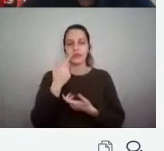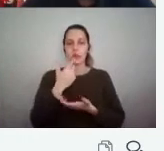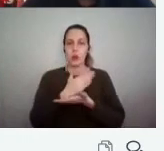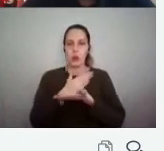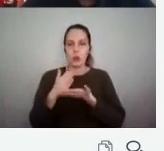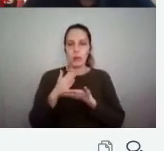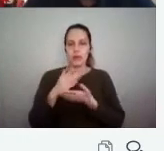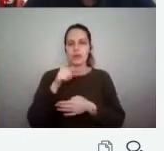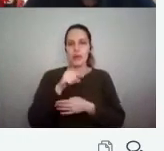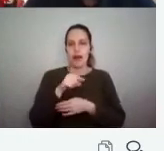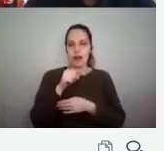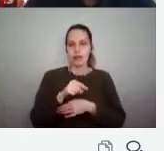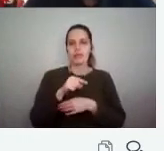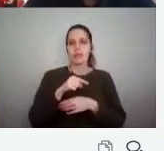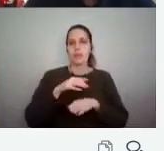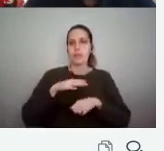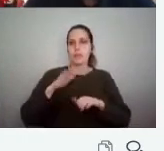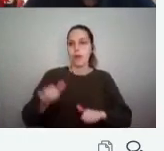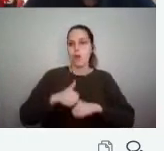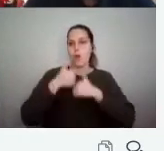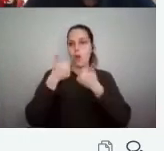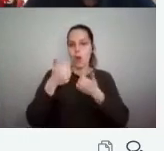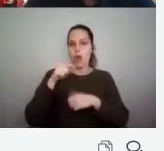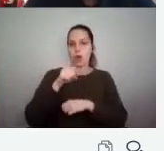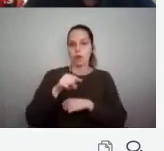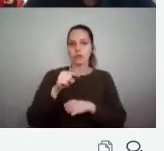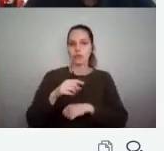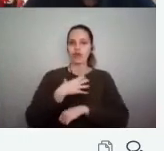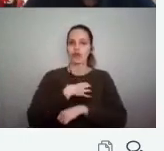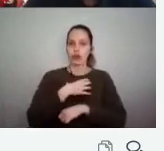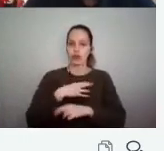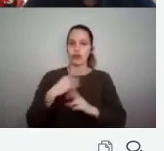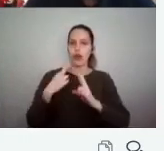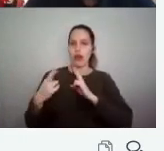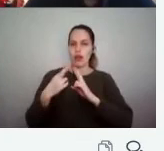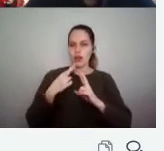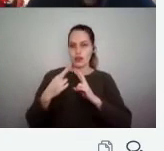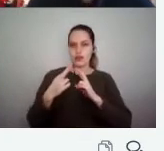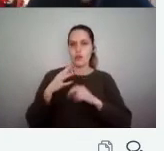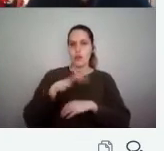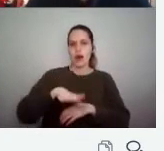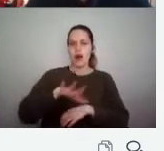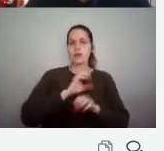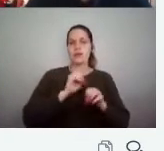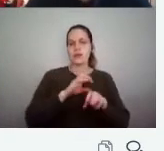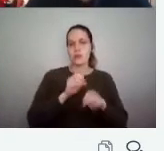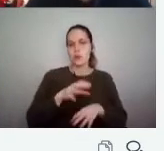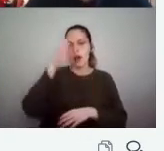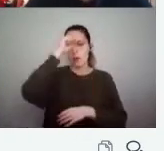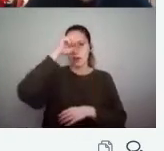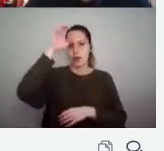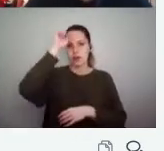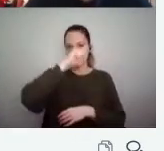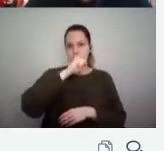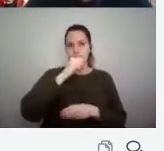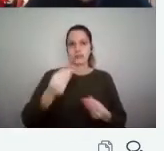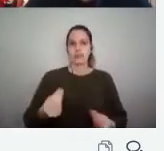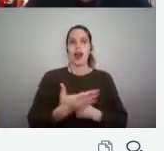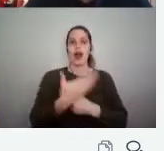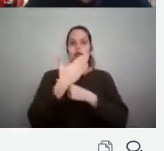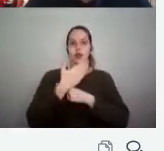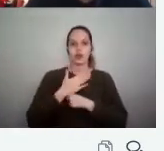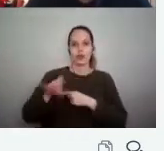camada relacional e afetiva do processo de ensino-aprendizagem que tanto alimenta o nosso fazer e que consolida o aprender. Então,